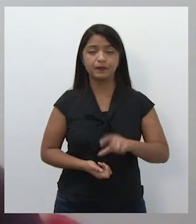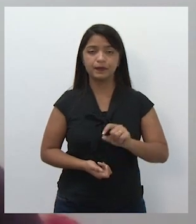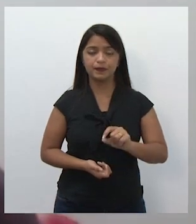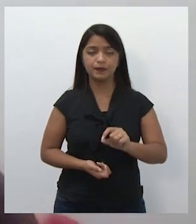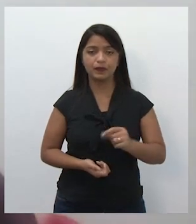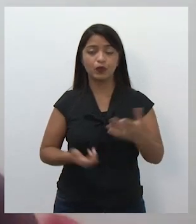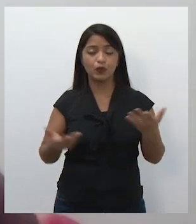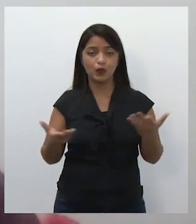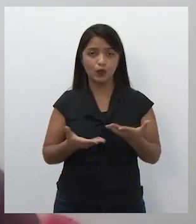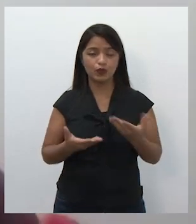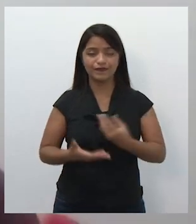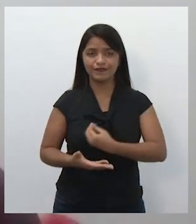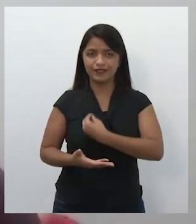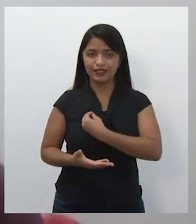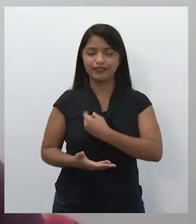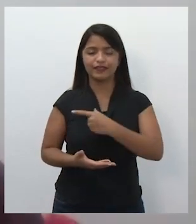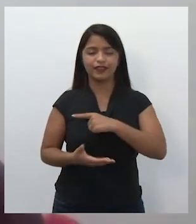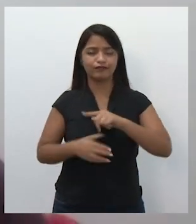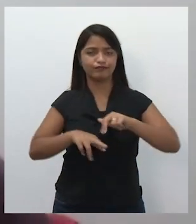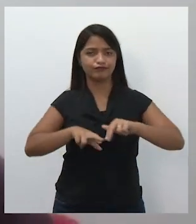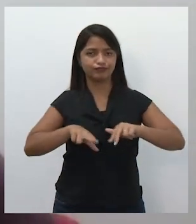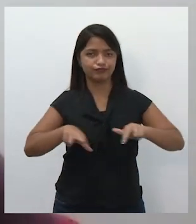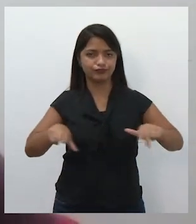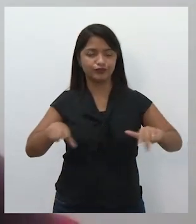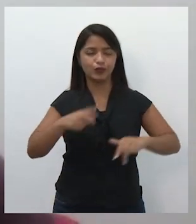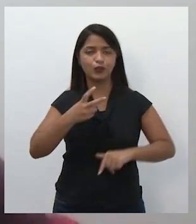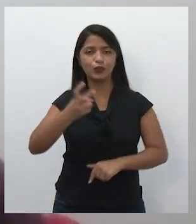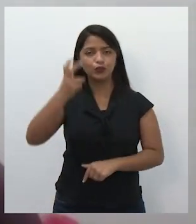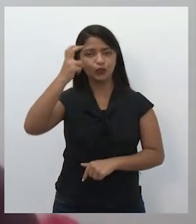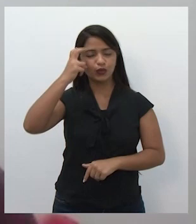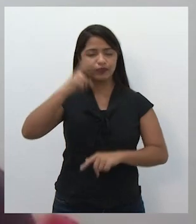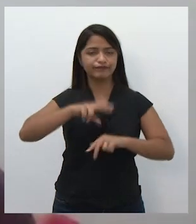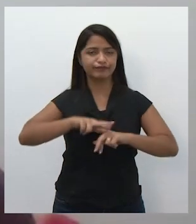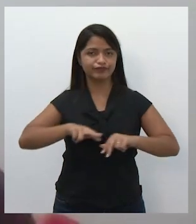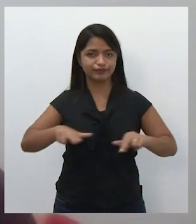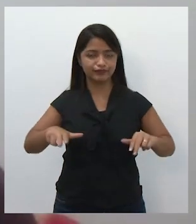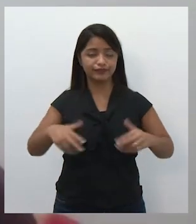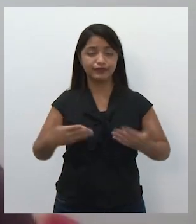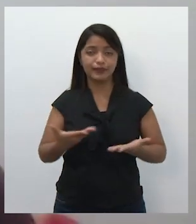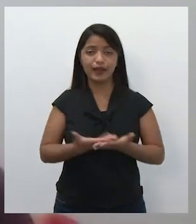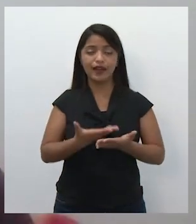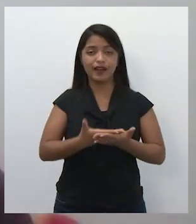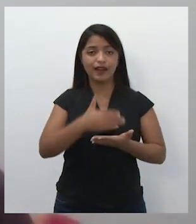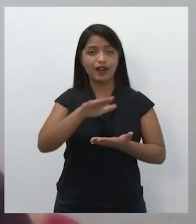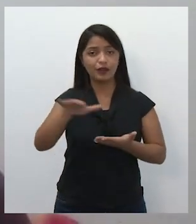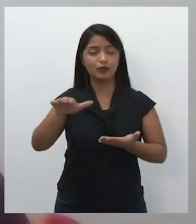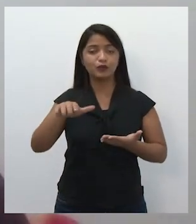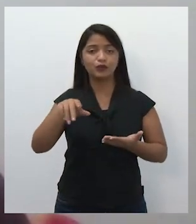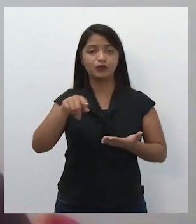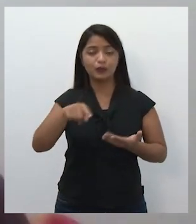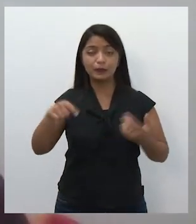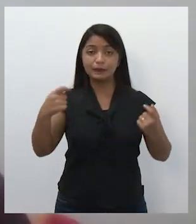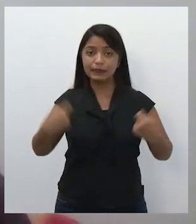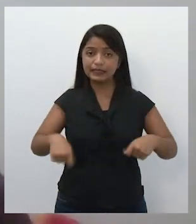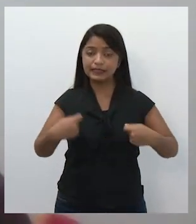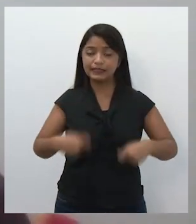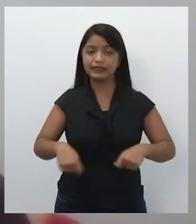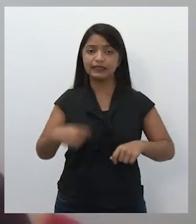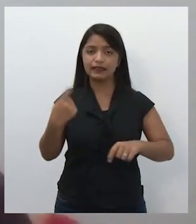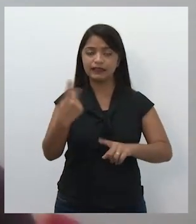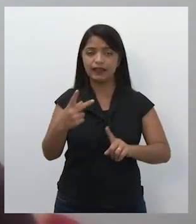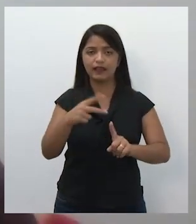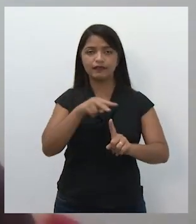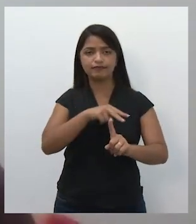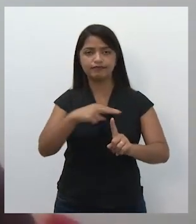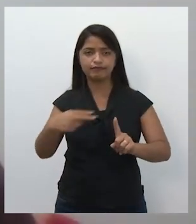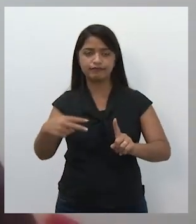com diversidade e é multicultural, né? Então o aluno precisa ter essa possibilidade de discutir essas perspectivas